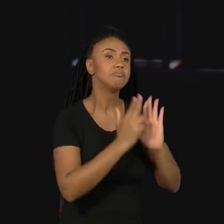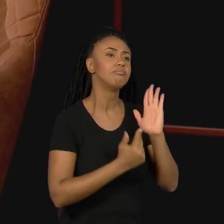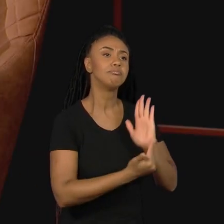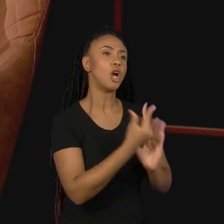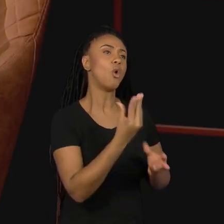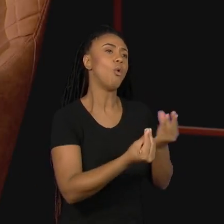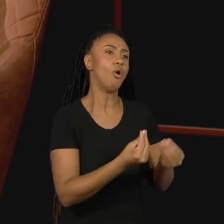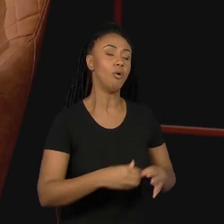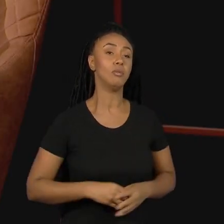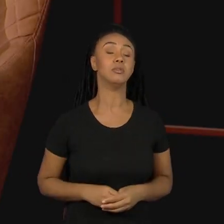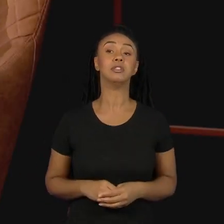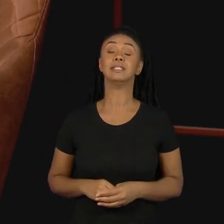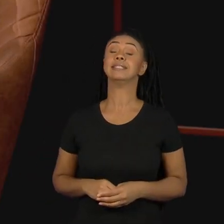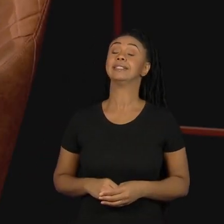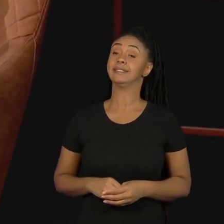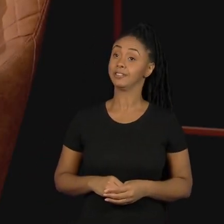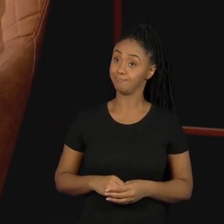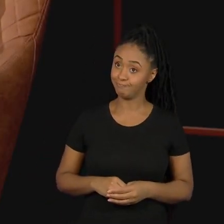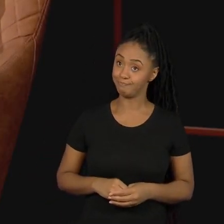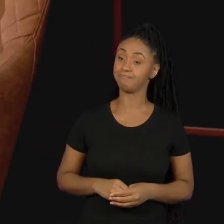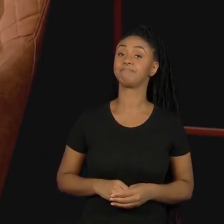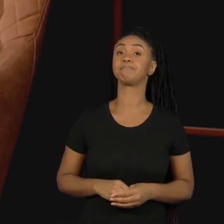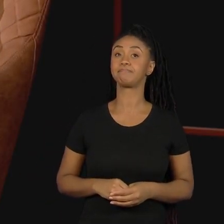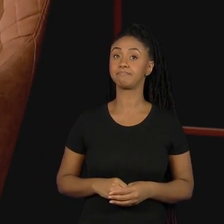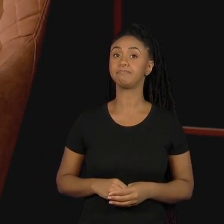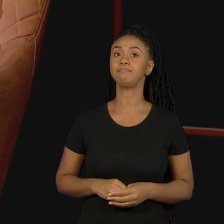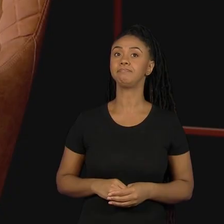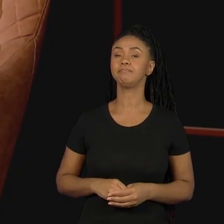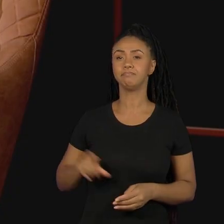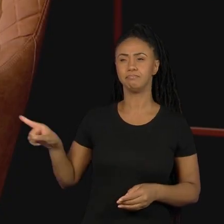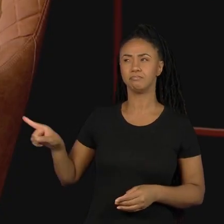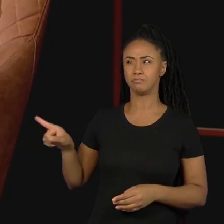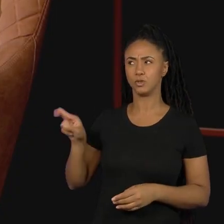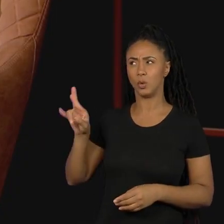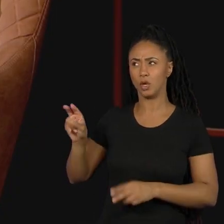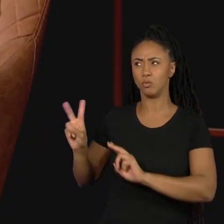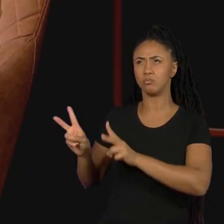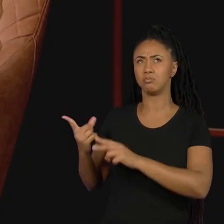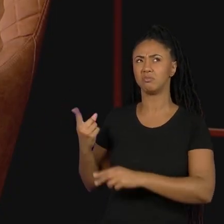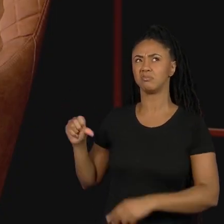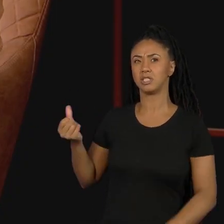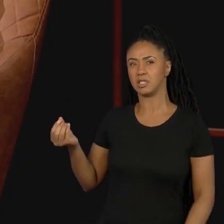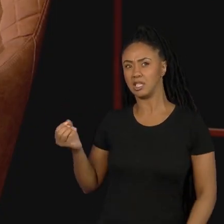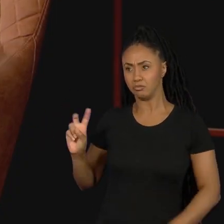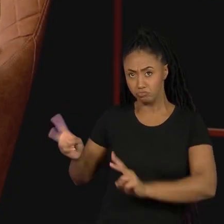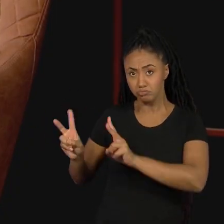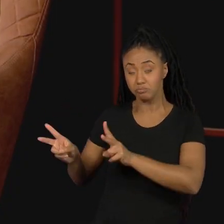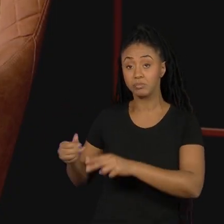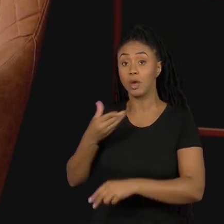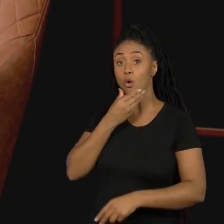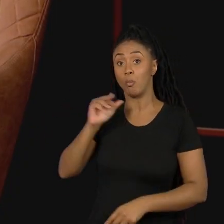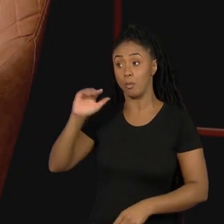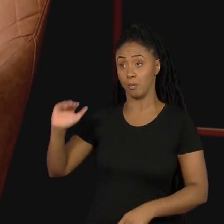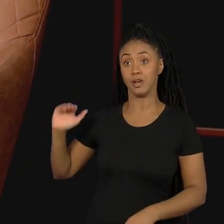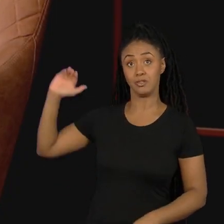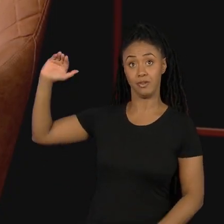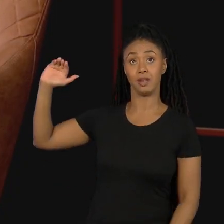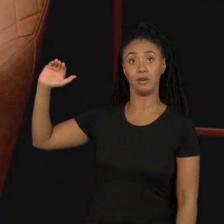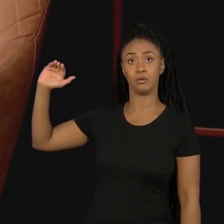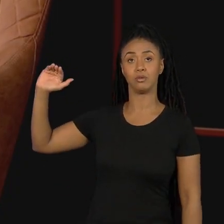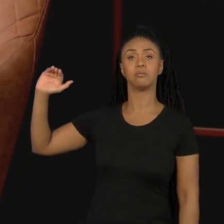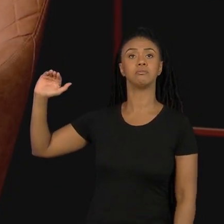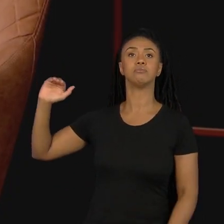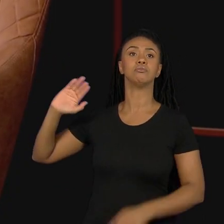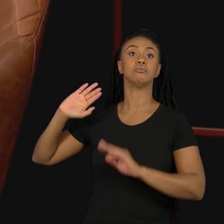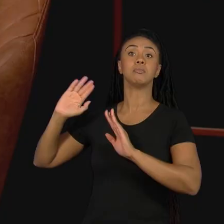pinturas? Olha, ainda no Rio, eu acho que foi em 60, o meu irmão mais velho pintava, acadêmico.